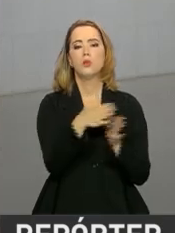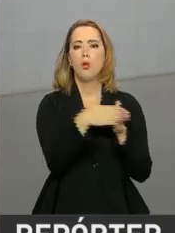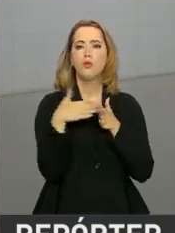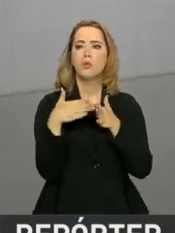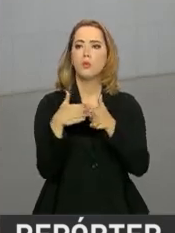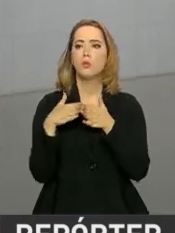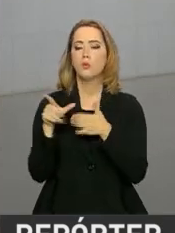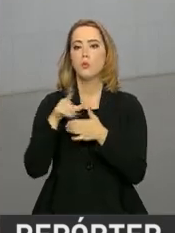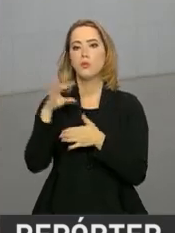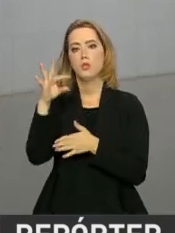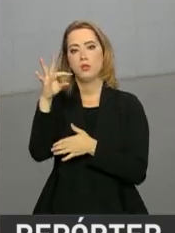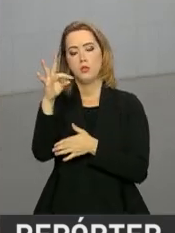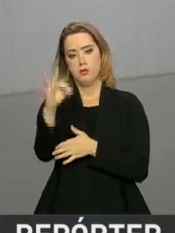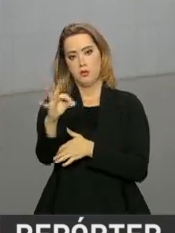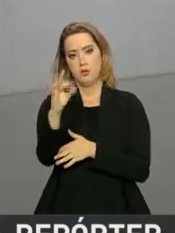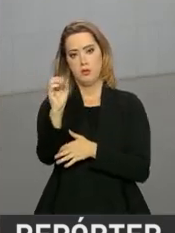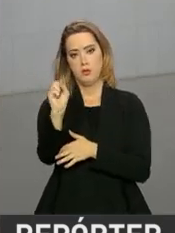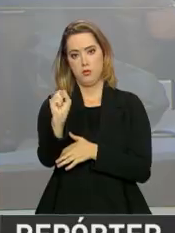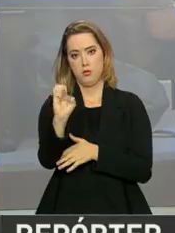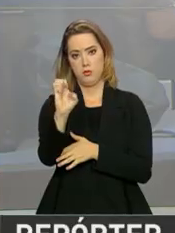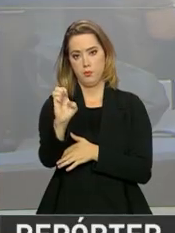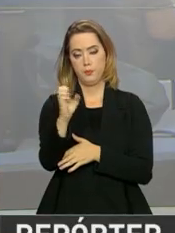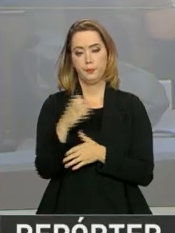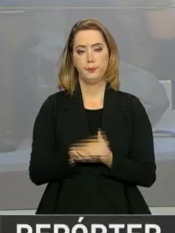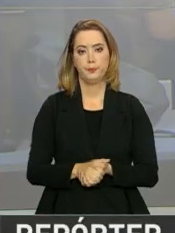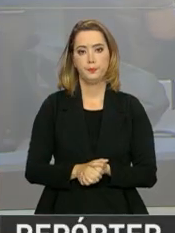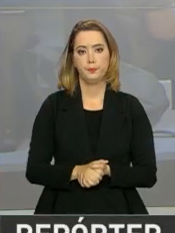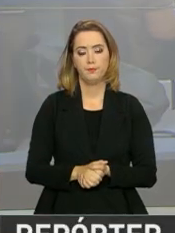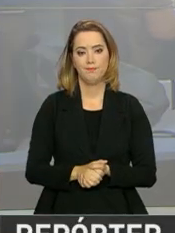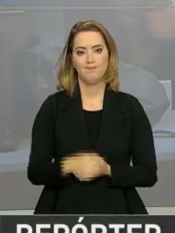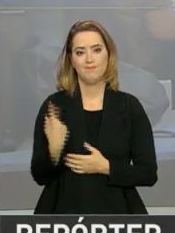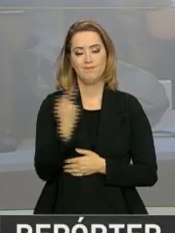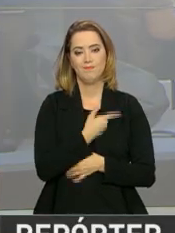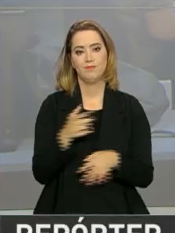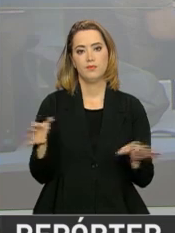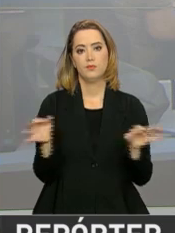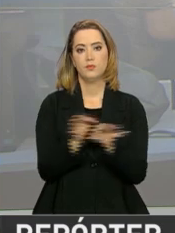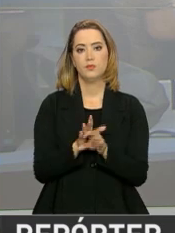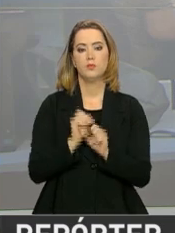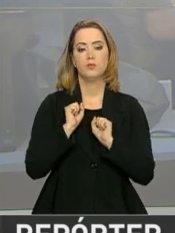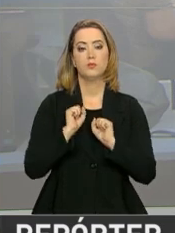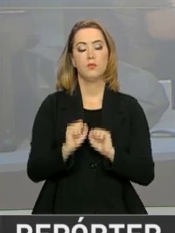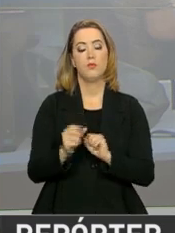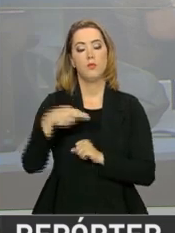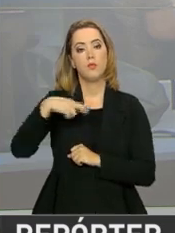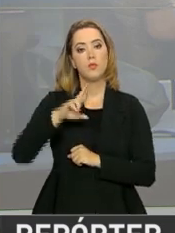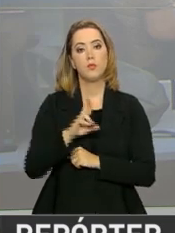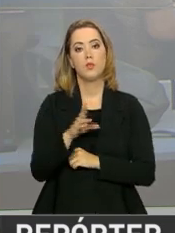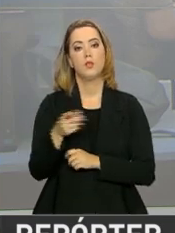solicitações do Tribunal Superior Eleitoral. E aqui termina esta edição do Repórter